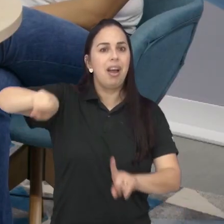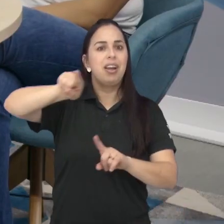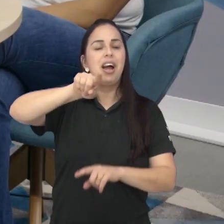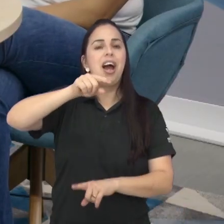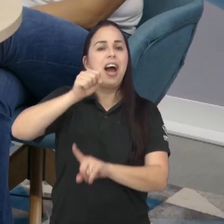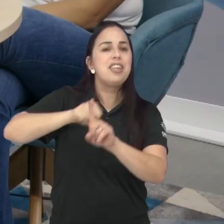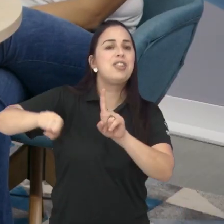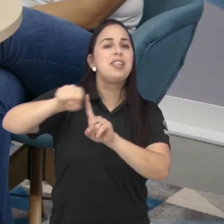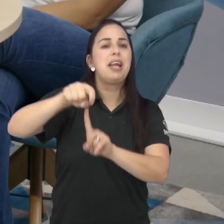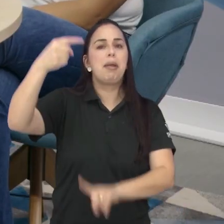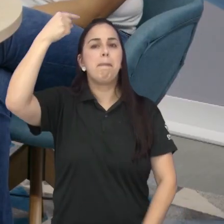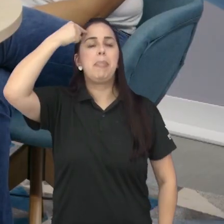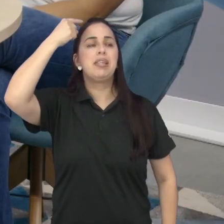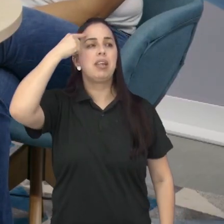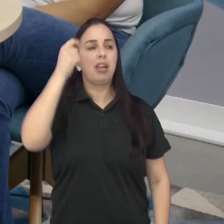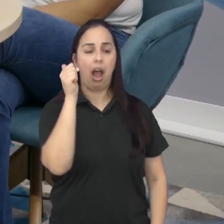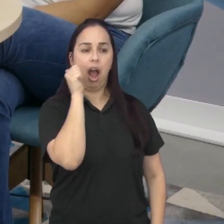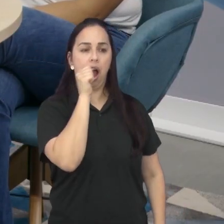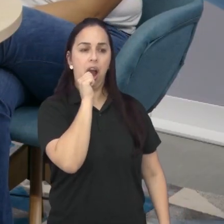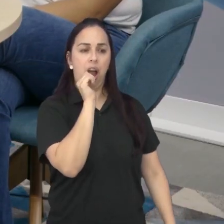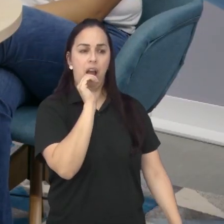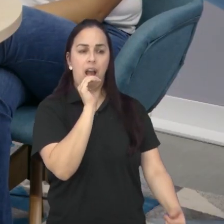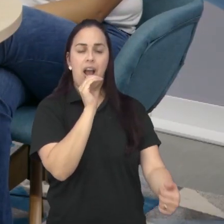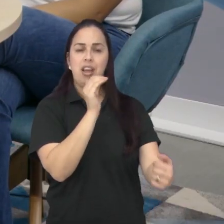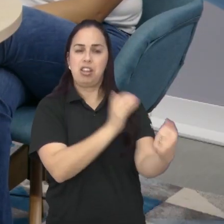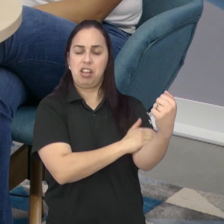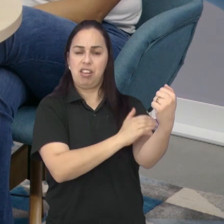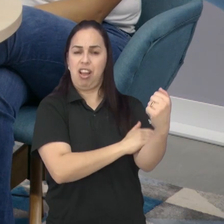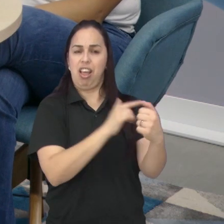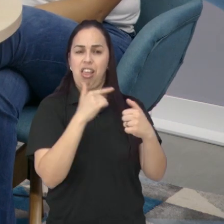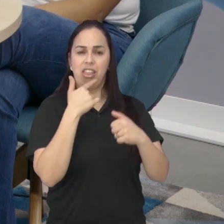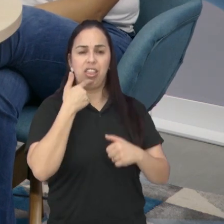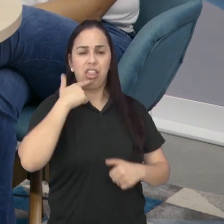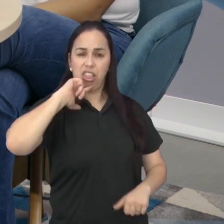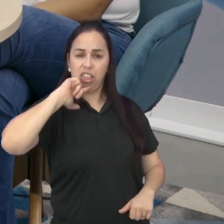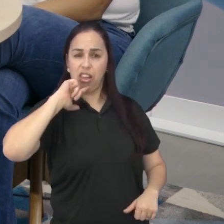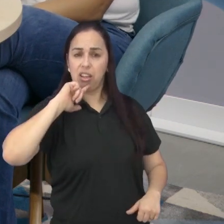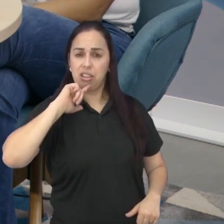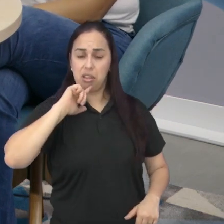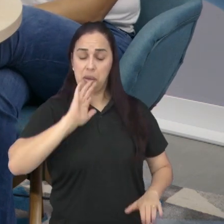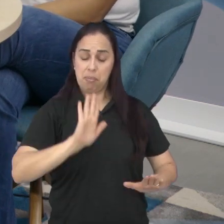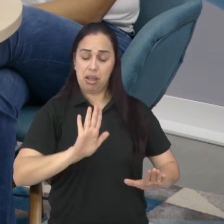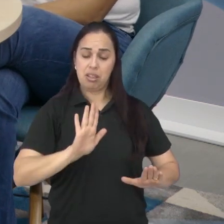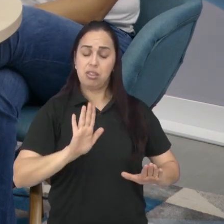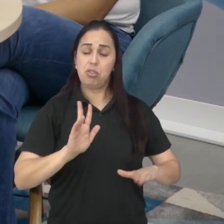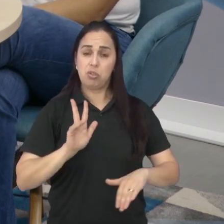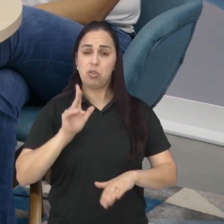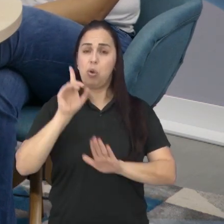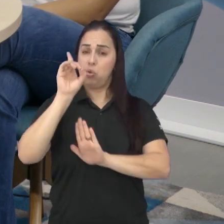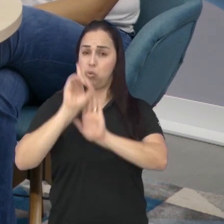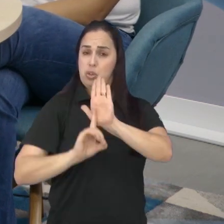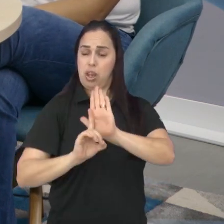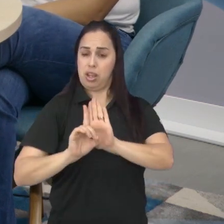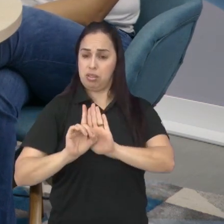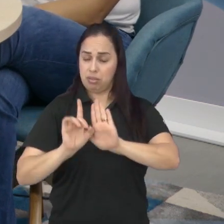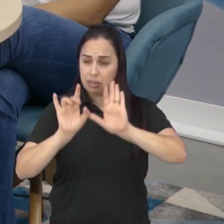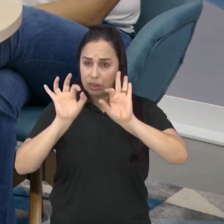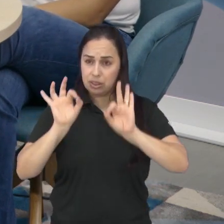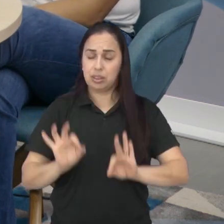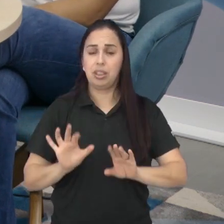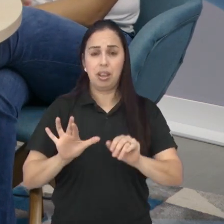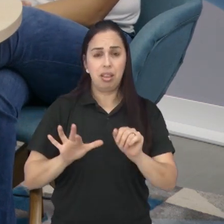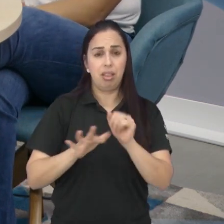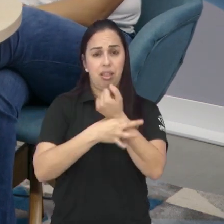torno das mulheres que querem, sim, um lugar ao sol aí, né? Que seus direitos sejam afirmados